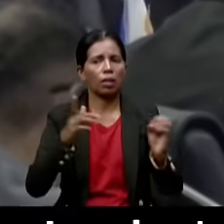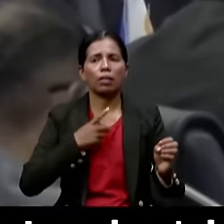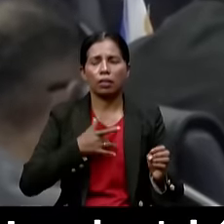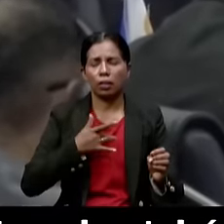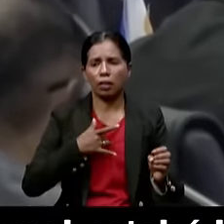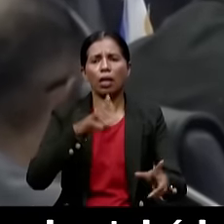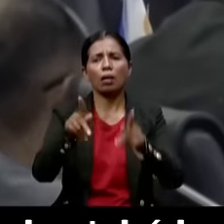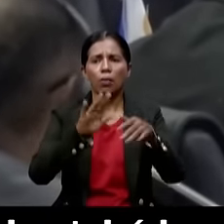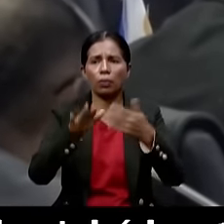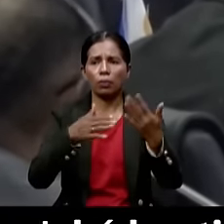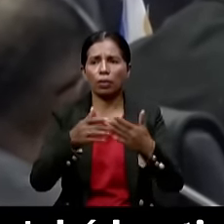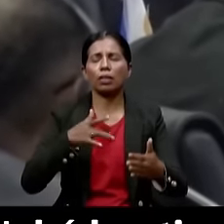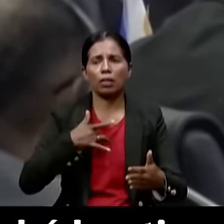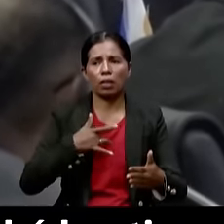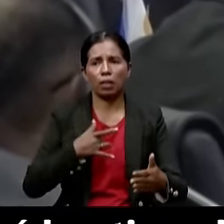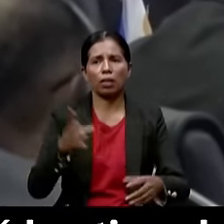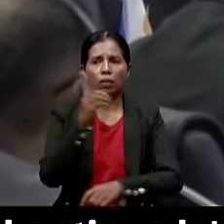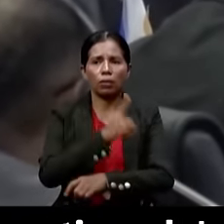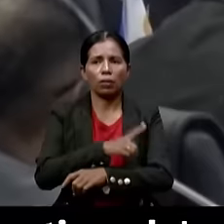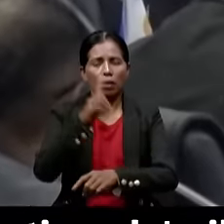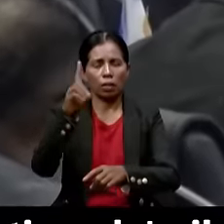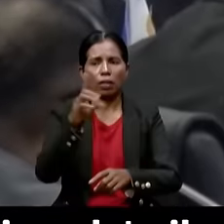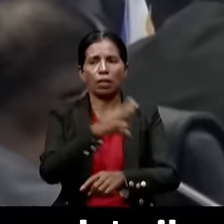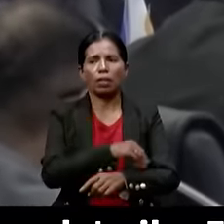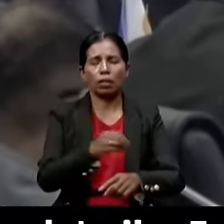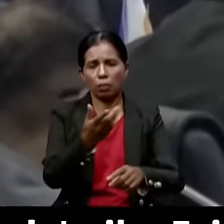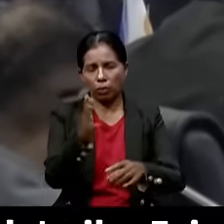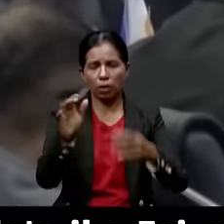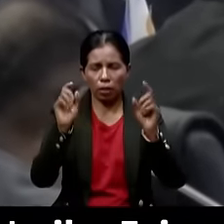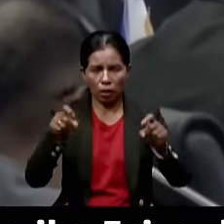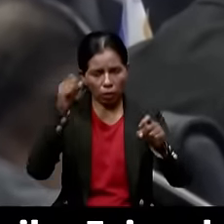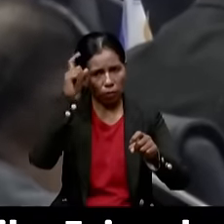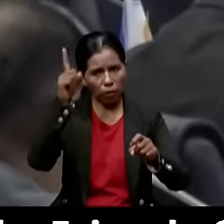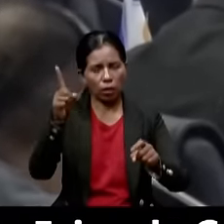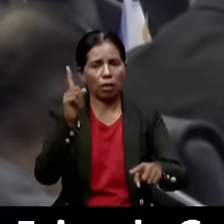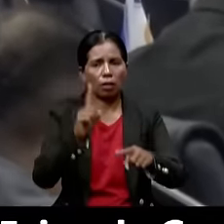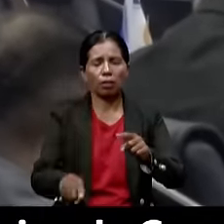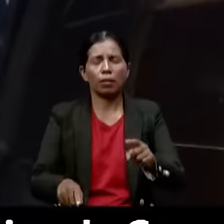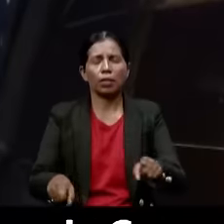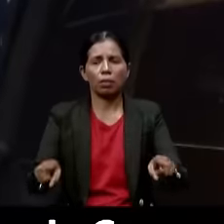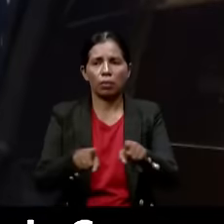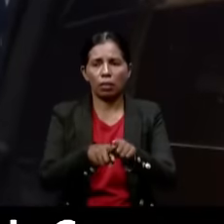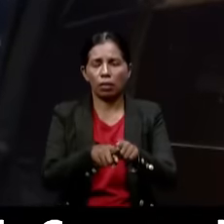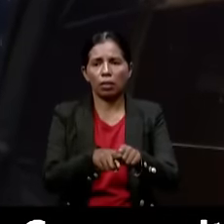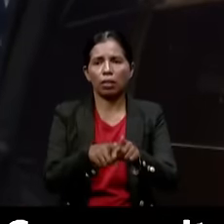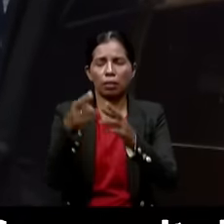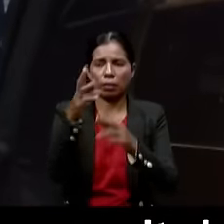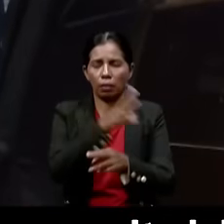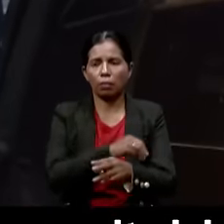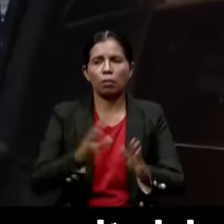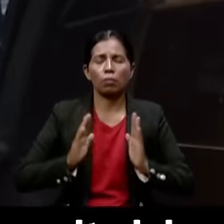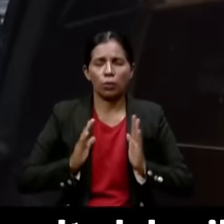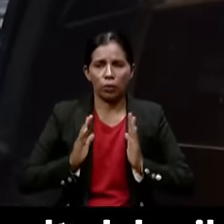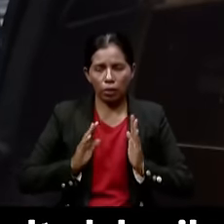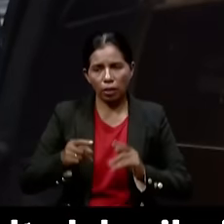bure senti loro ina hetan lima seni tebo se tin comprenda ne la bere tanet poder ne defene buat ne